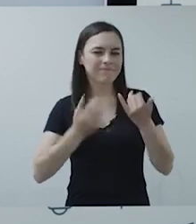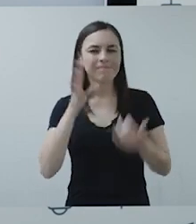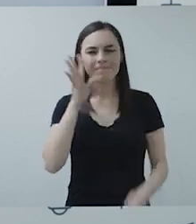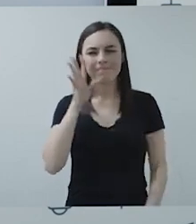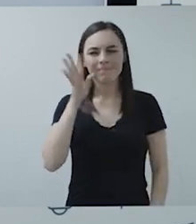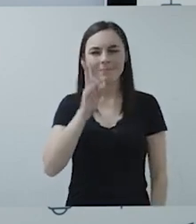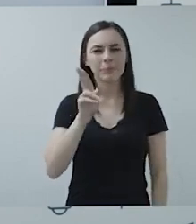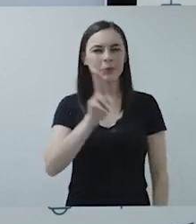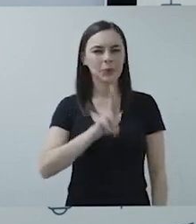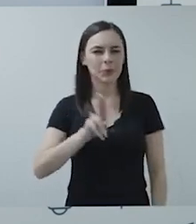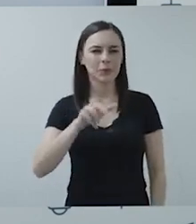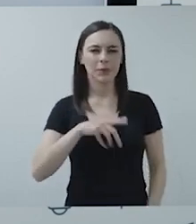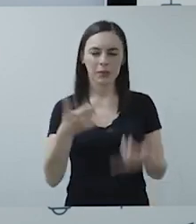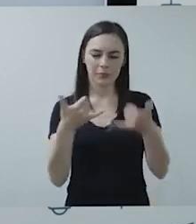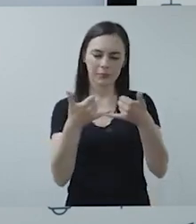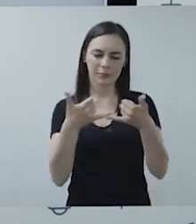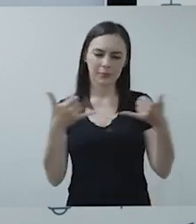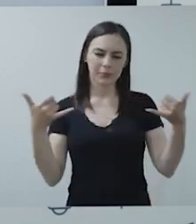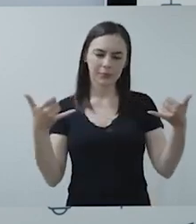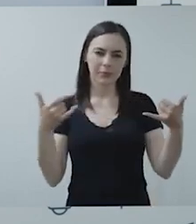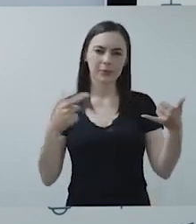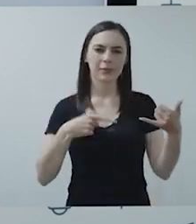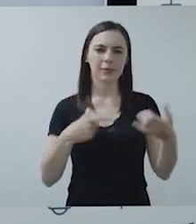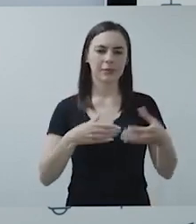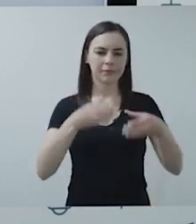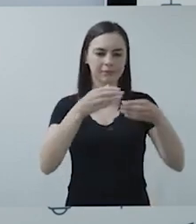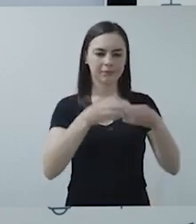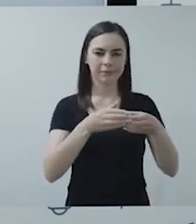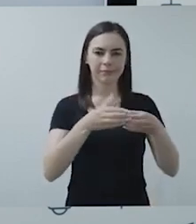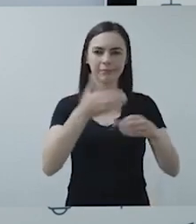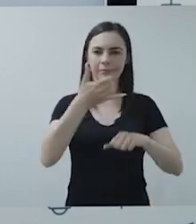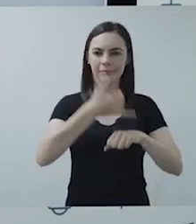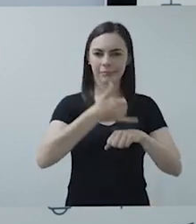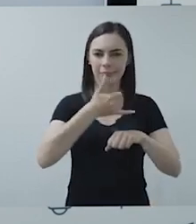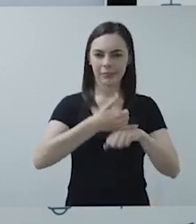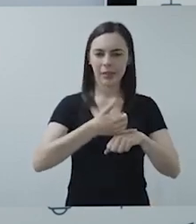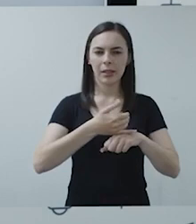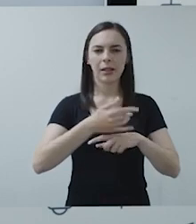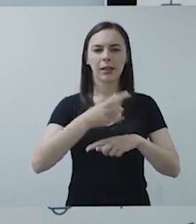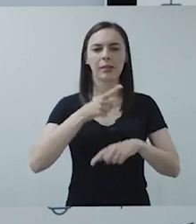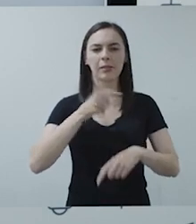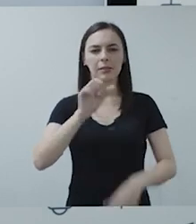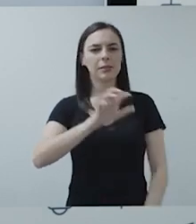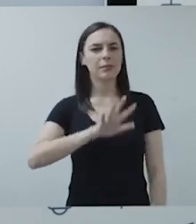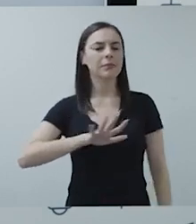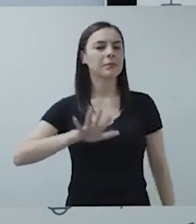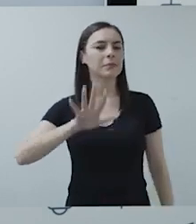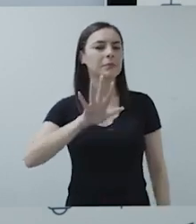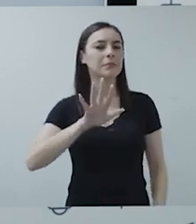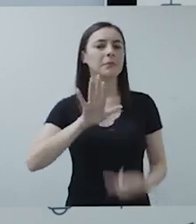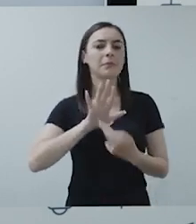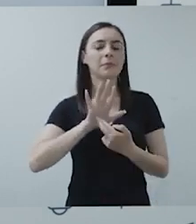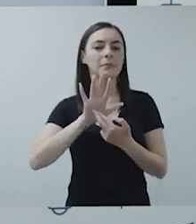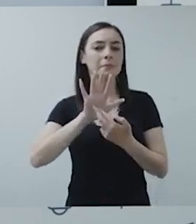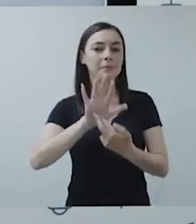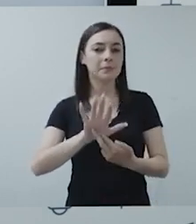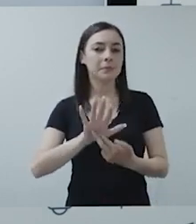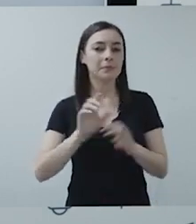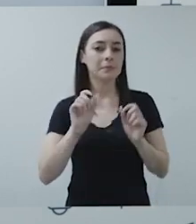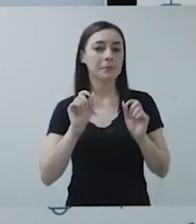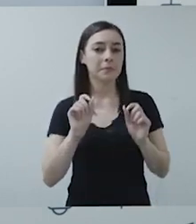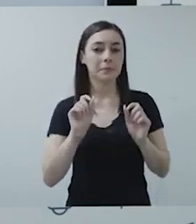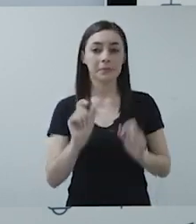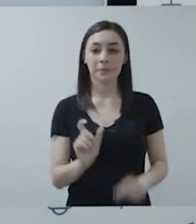gente usa barbante, lata. Essa imagem está representando